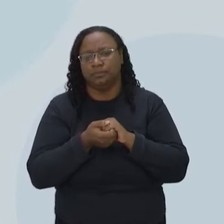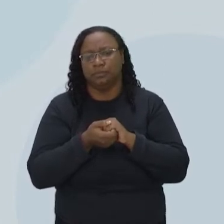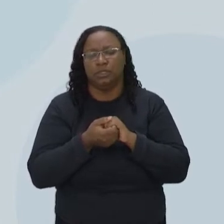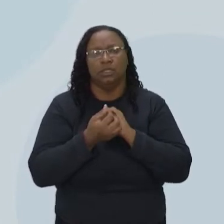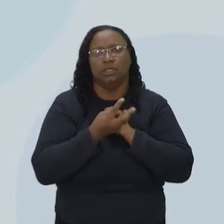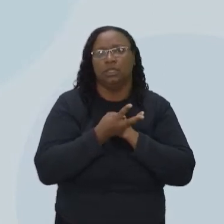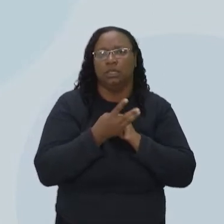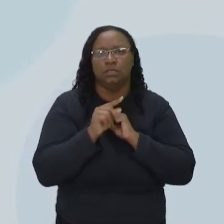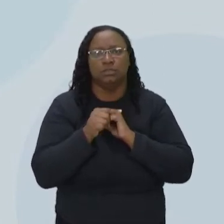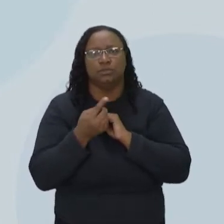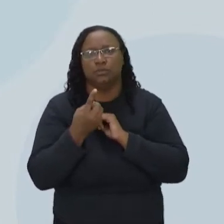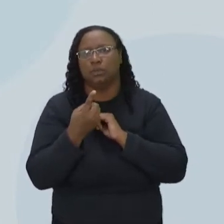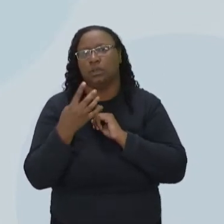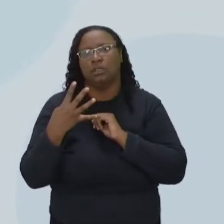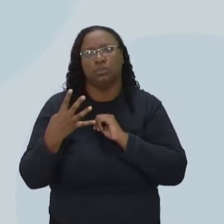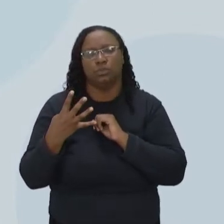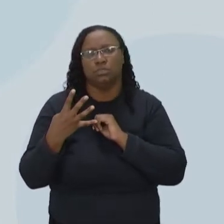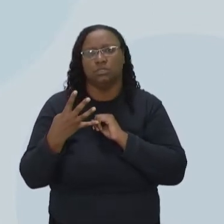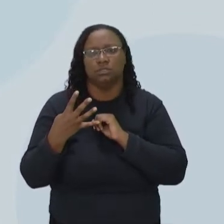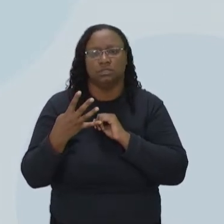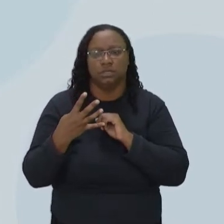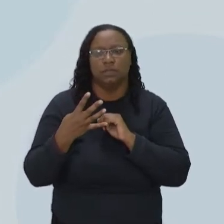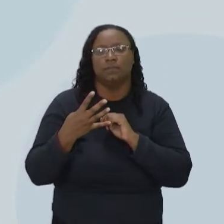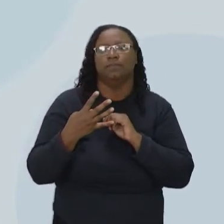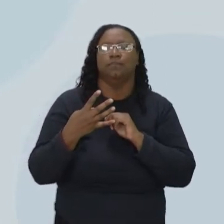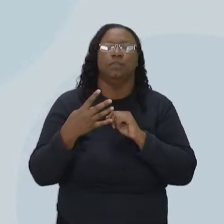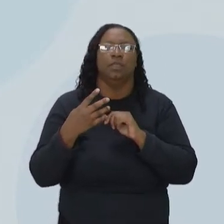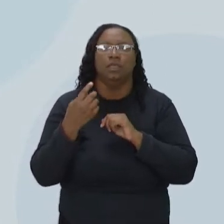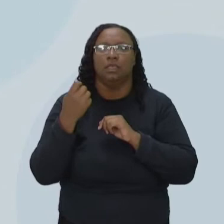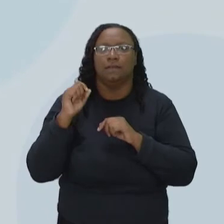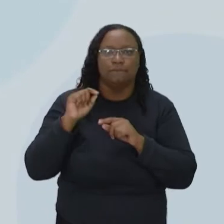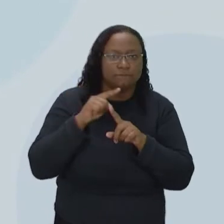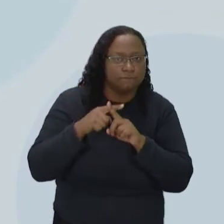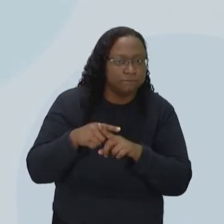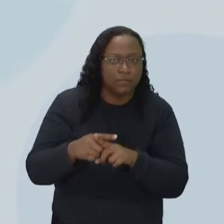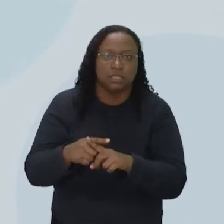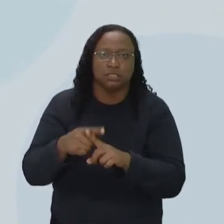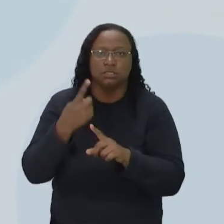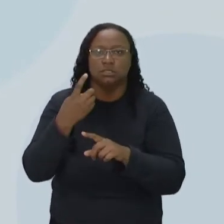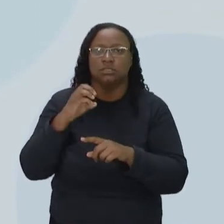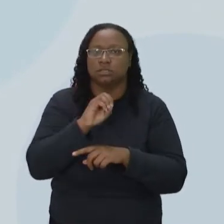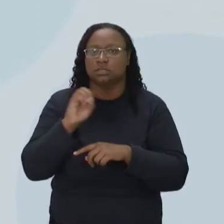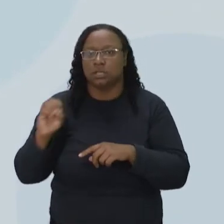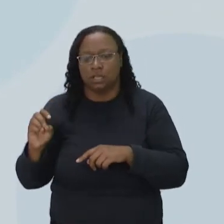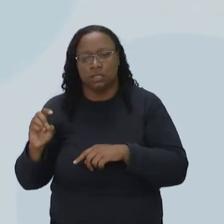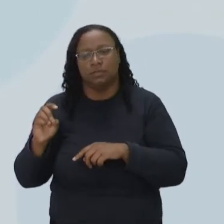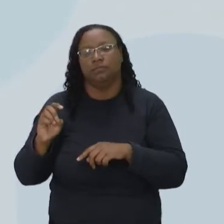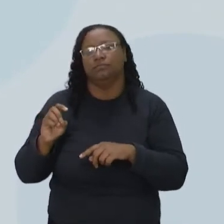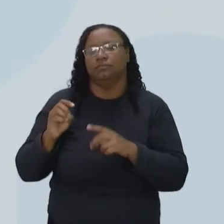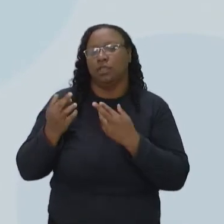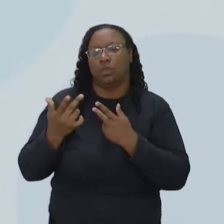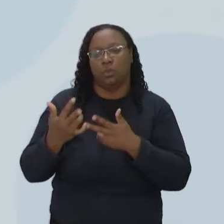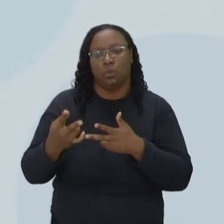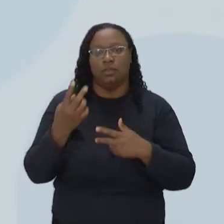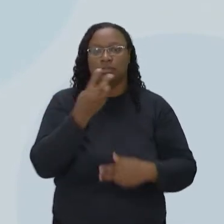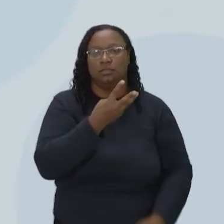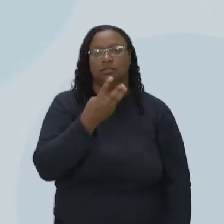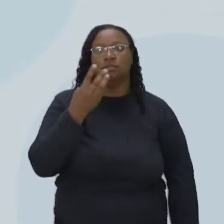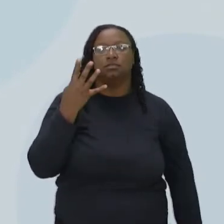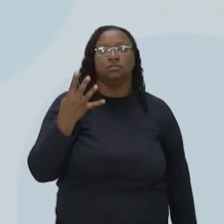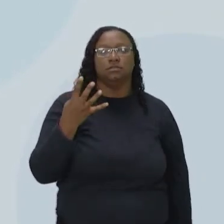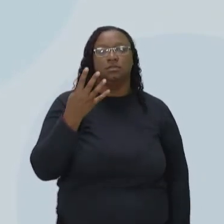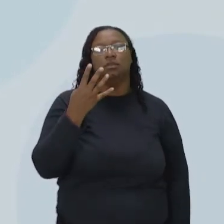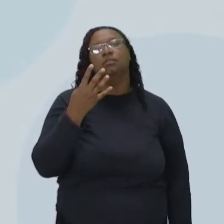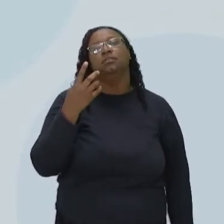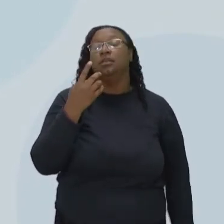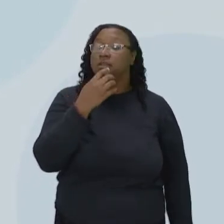3,14, né? Vai dar 3,14 vezes 100, vai dar 314 lumens. Pronto, já encontrei o que